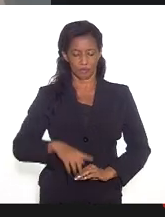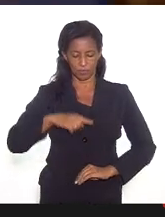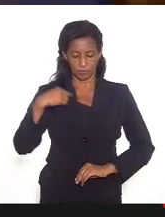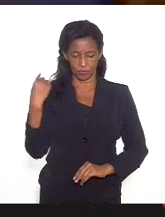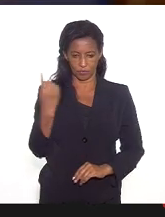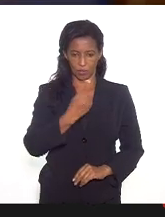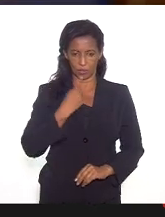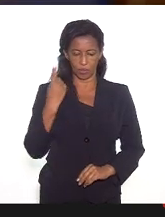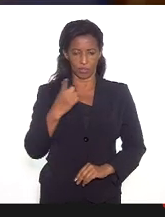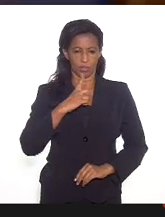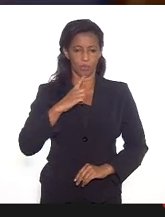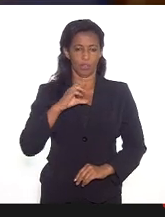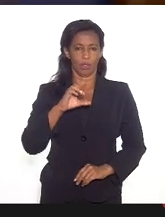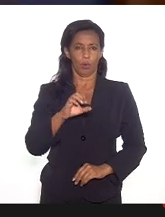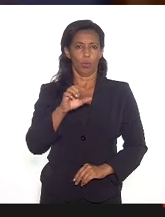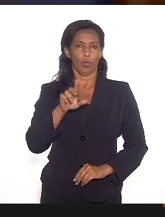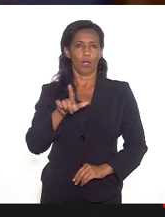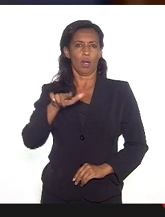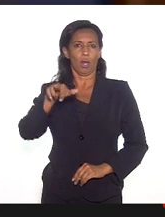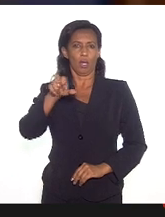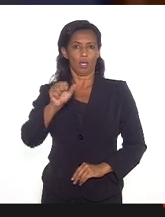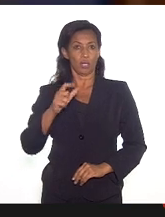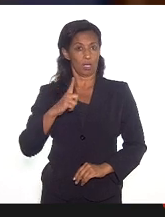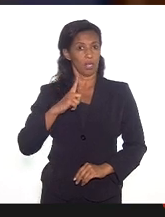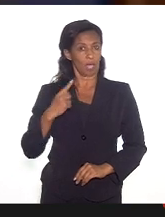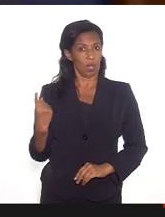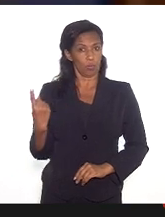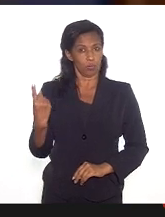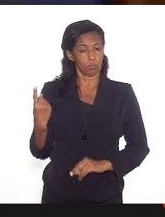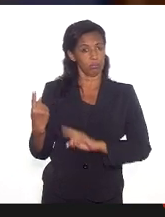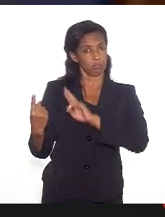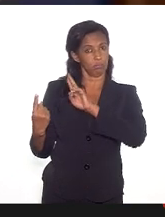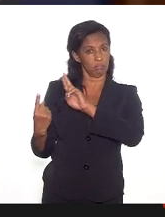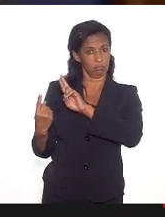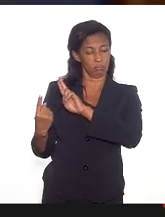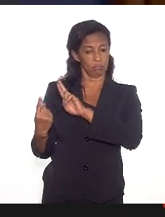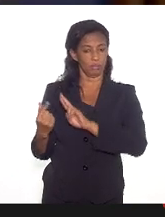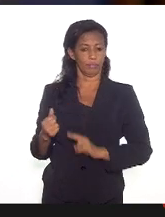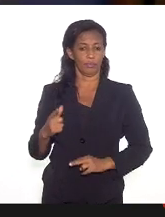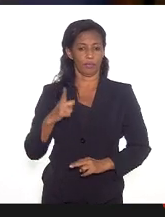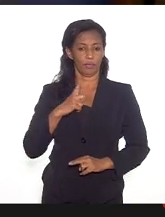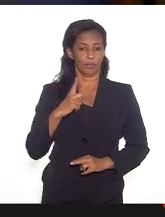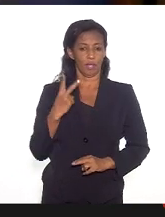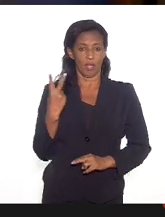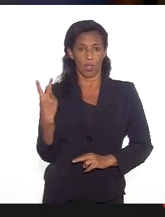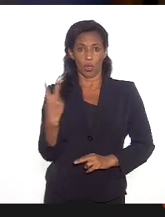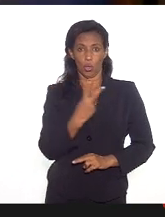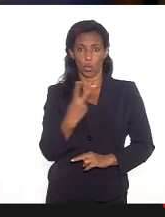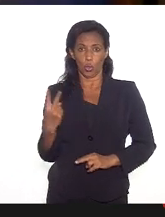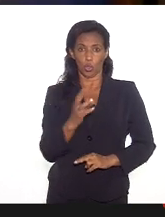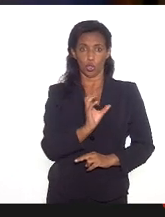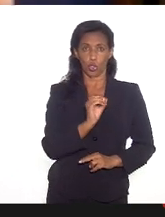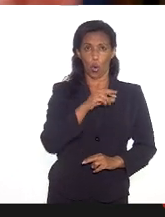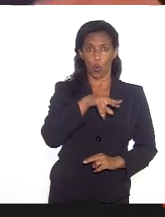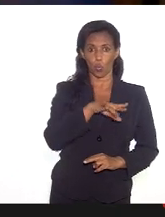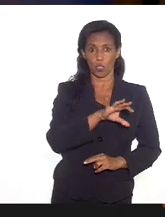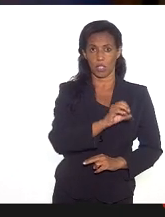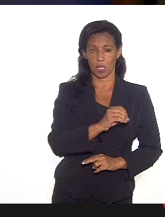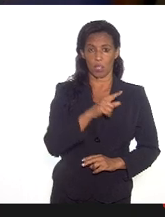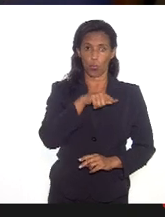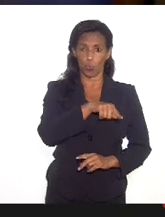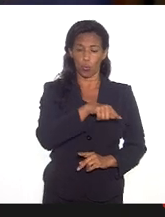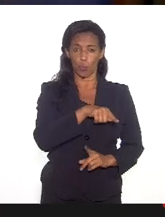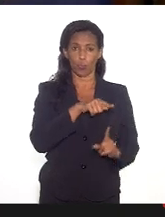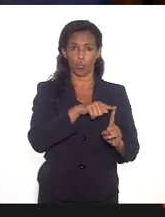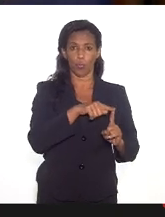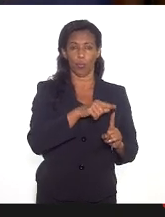aqui o cluster, ele tem um conselho de administração e ele tem dois conselhos que suportam. Um é o